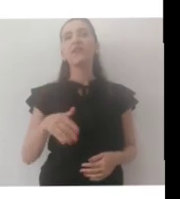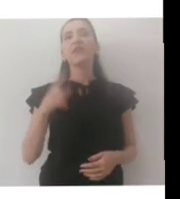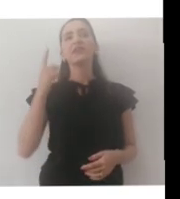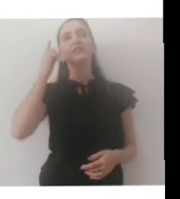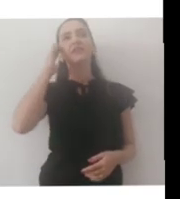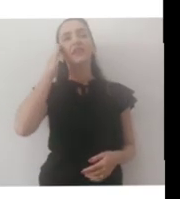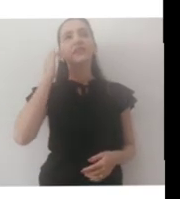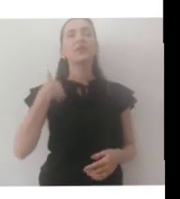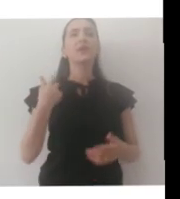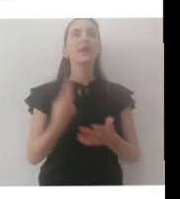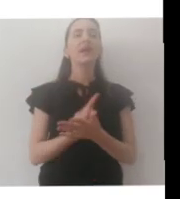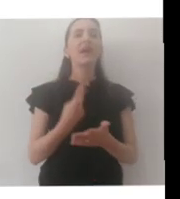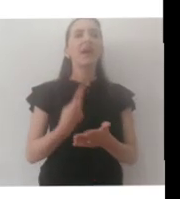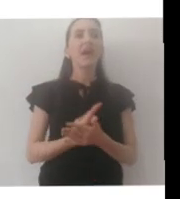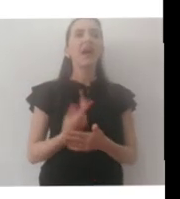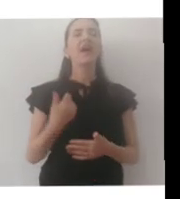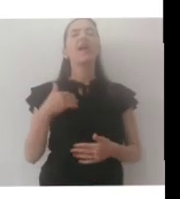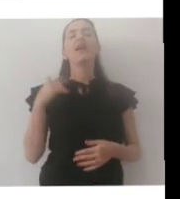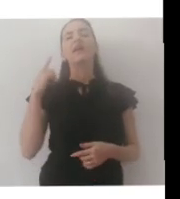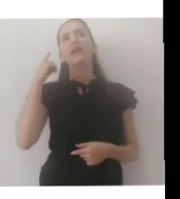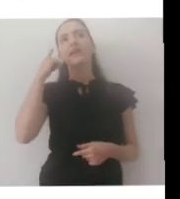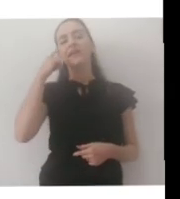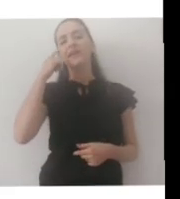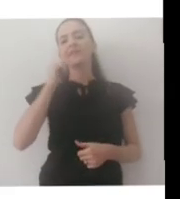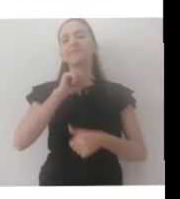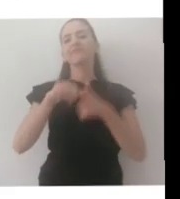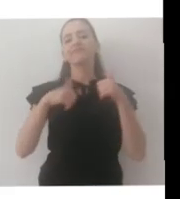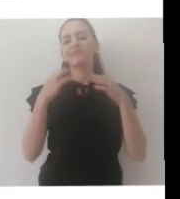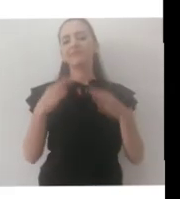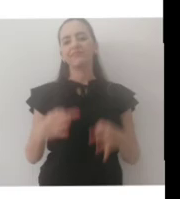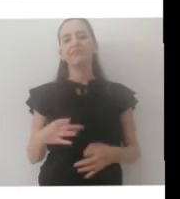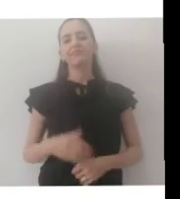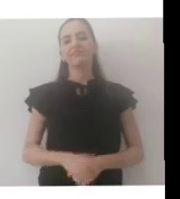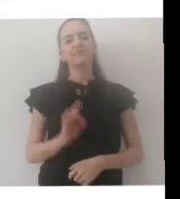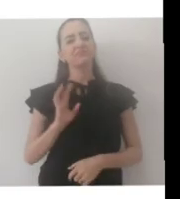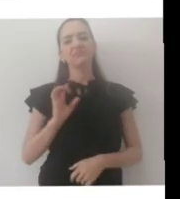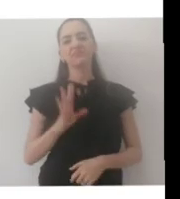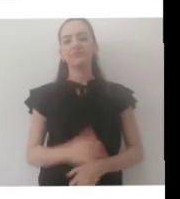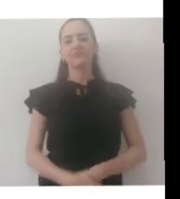corrigem-se frequentemente de modo muito autônomo. As crianças vão aprendendo a lidar com esse próprio erro